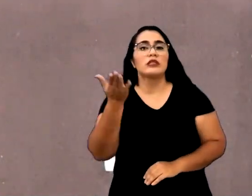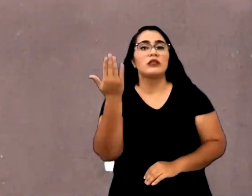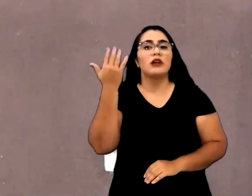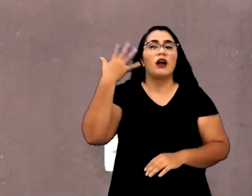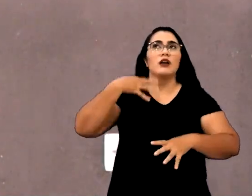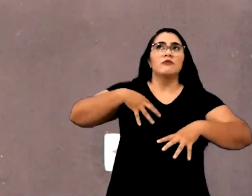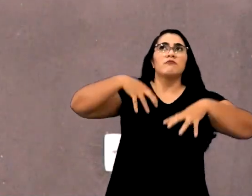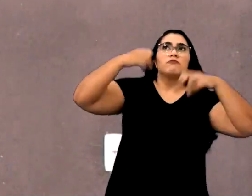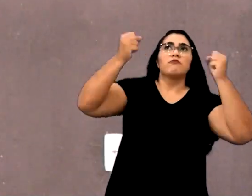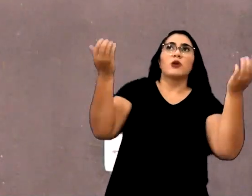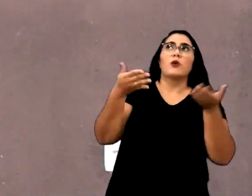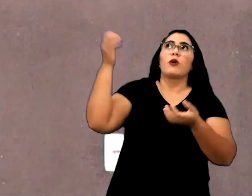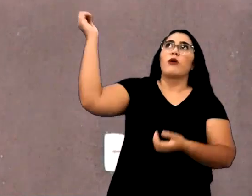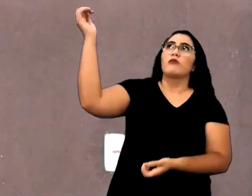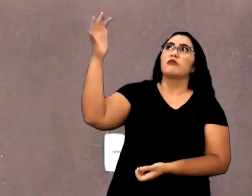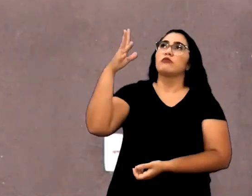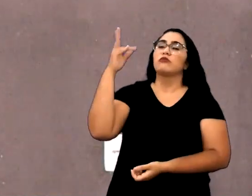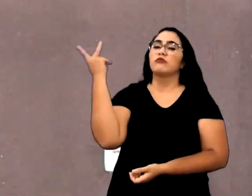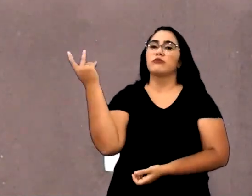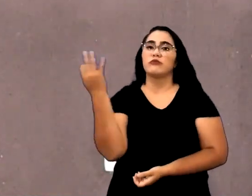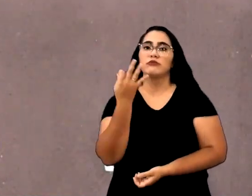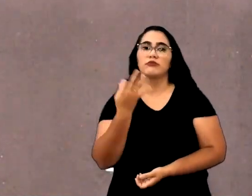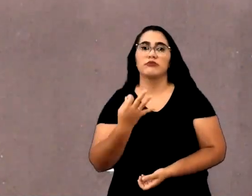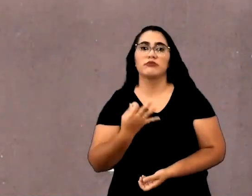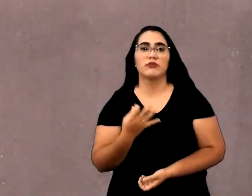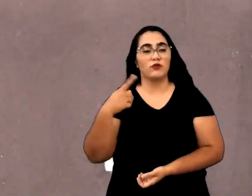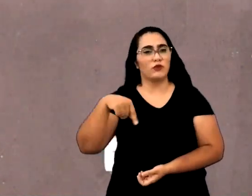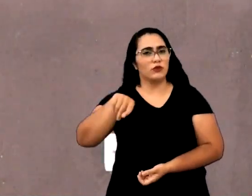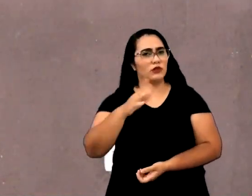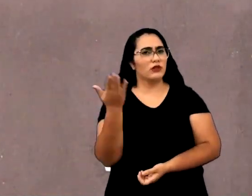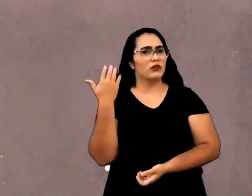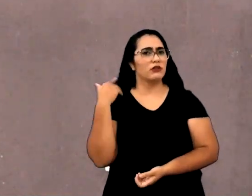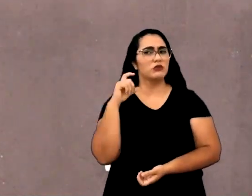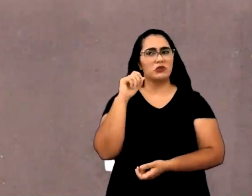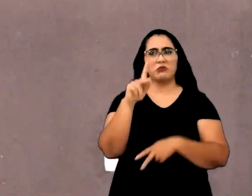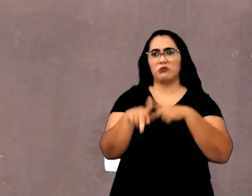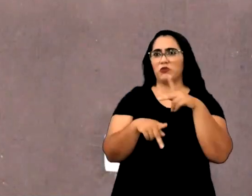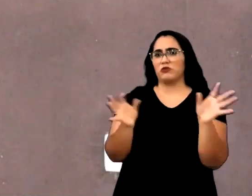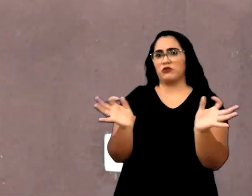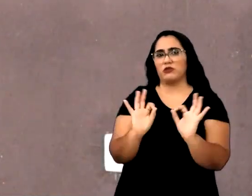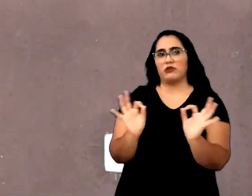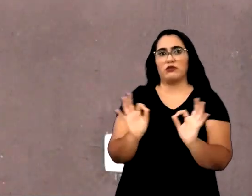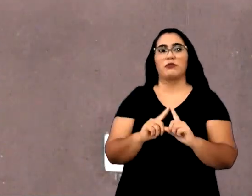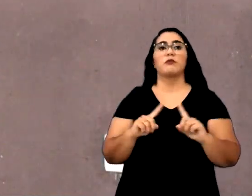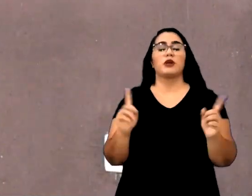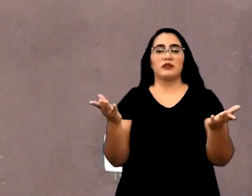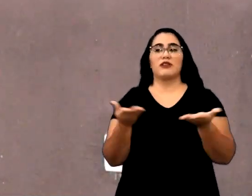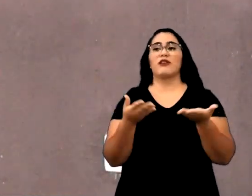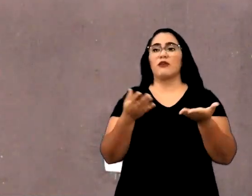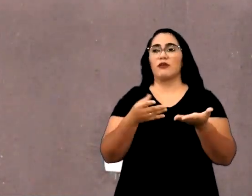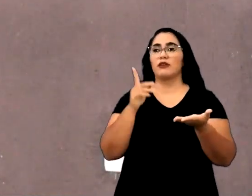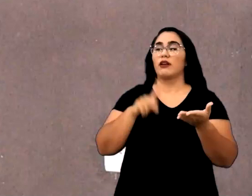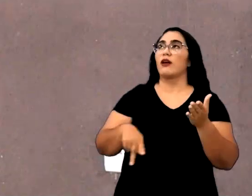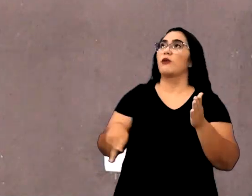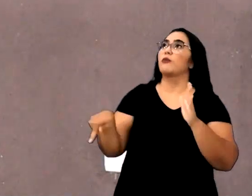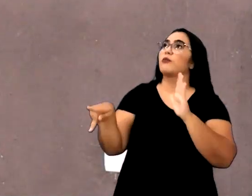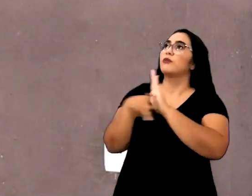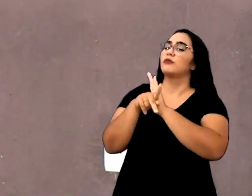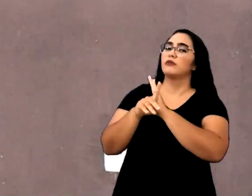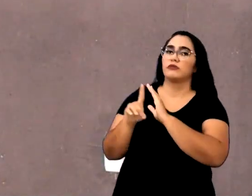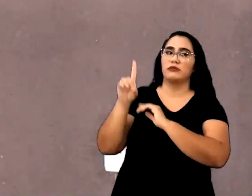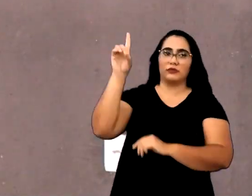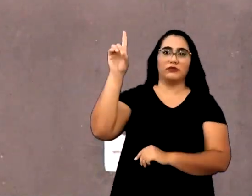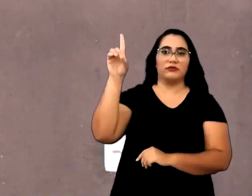para a maravilhosa luz. Vós sim, que antes não era povo, mas agora sois povo de Deus,